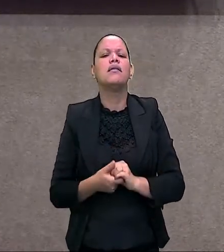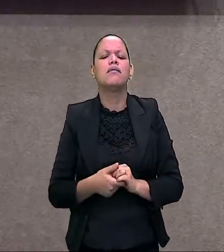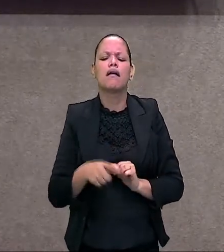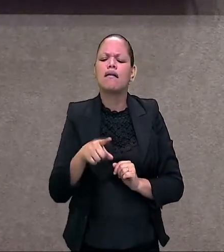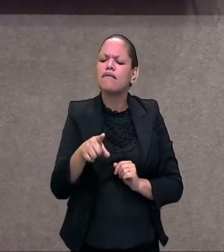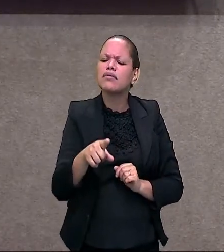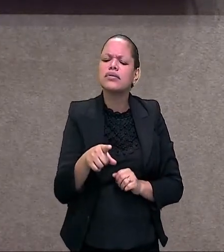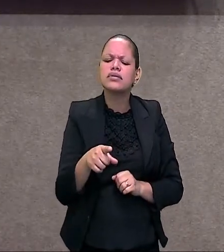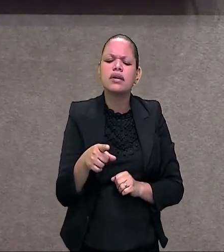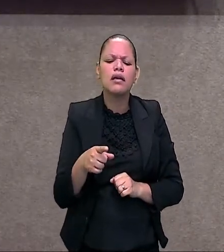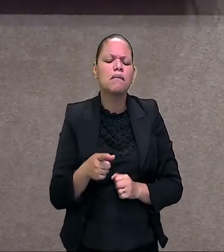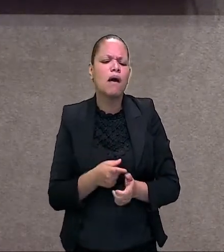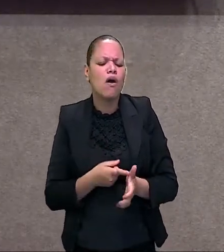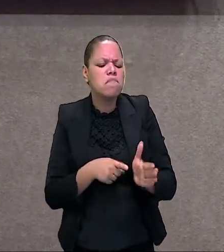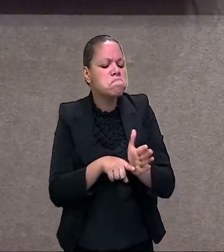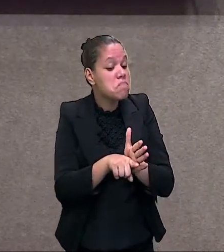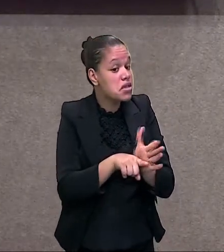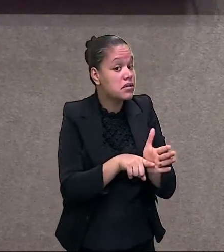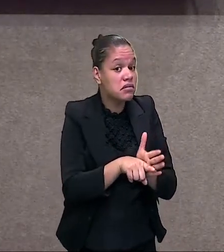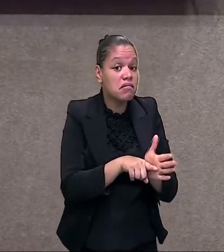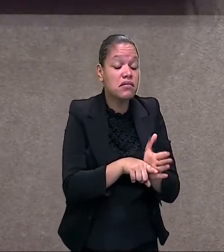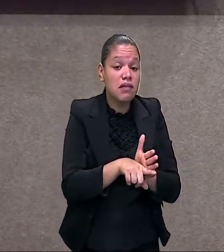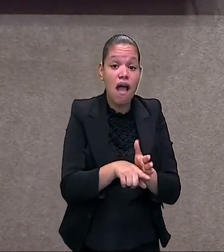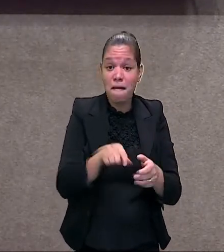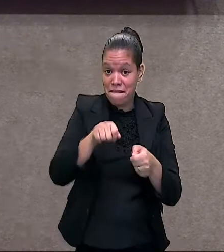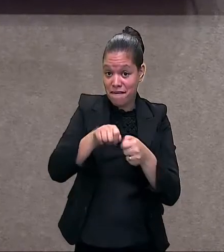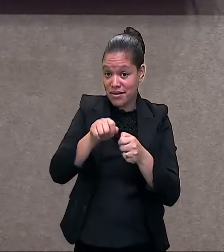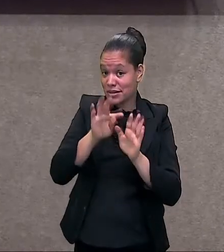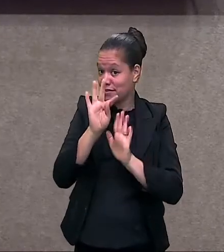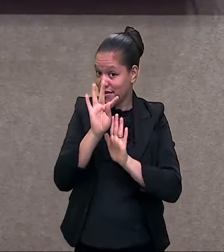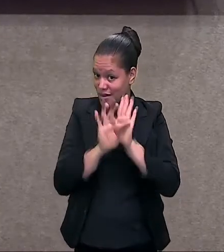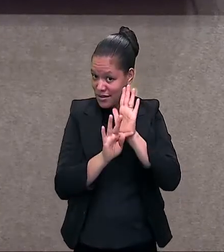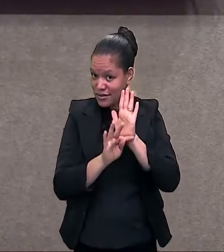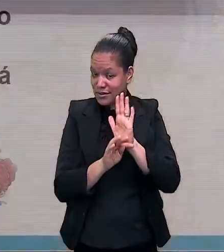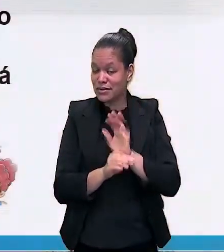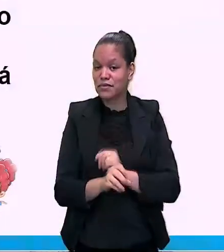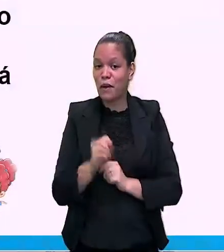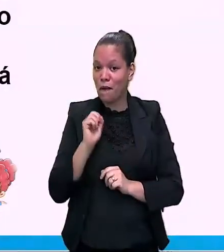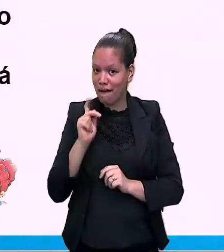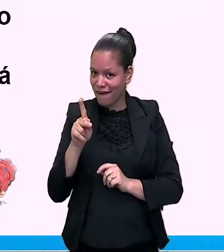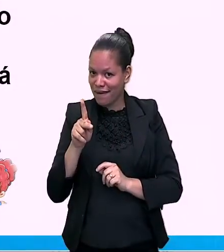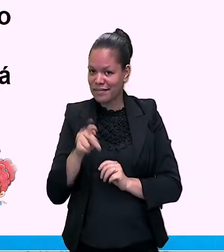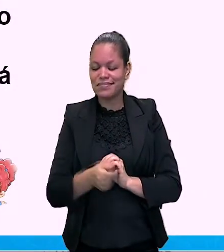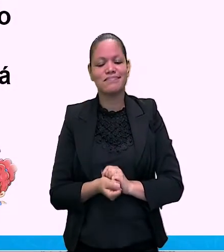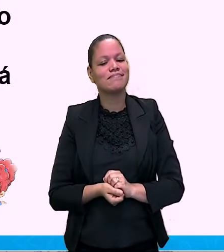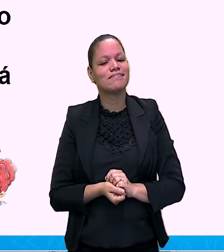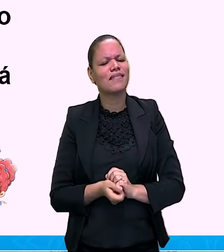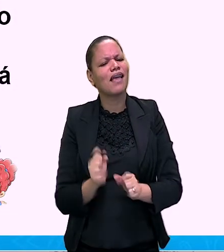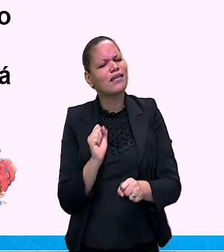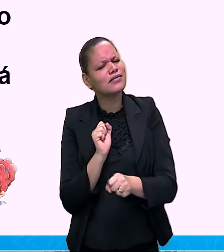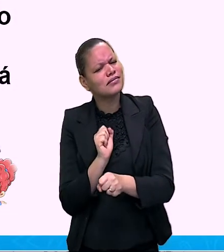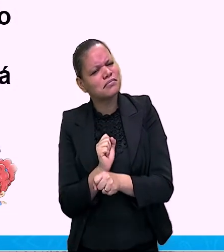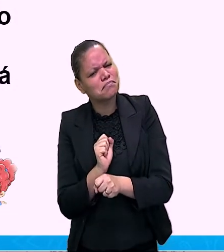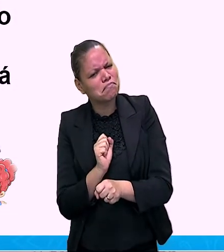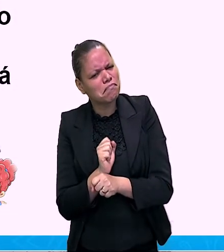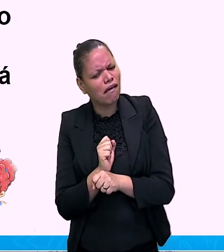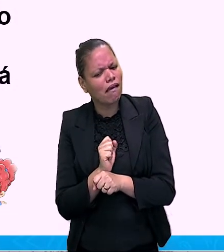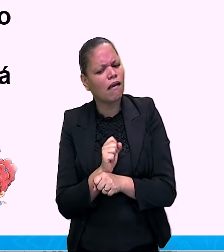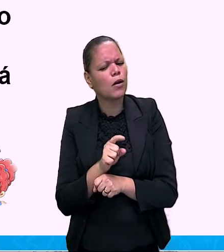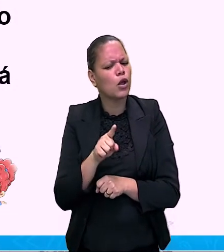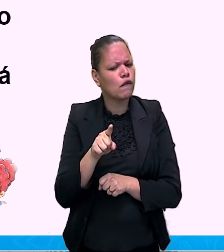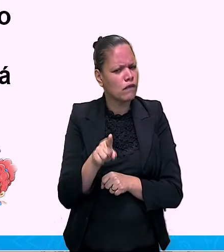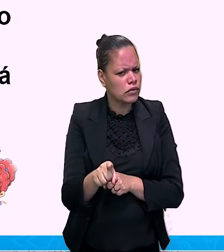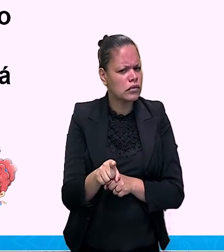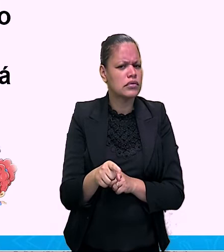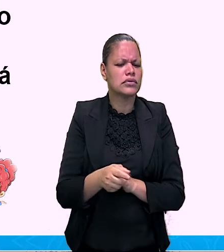como sugestão para estar produzindo o seu texto. Ok, gente? Eu espero que vocês não percam de